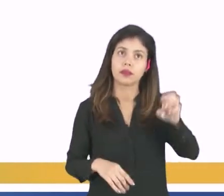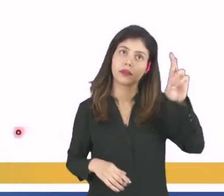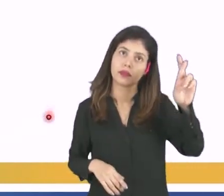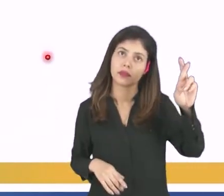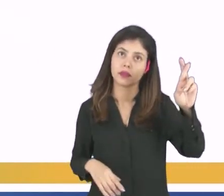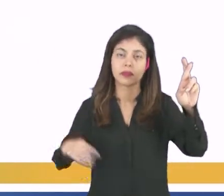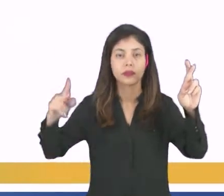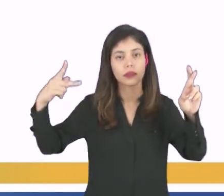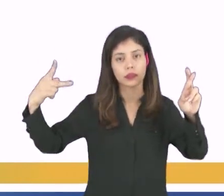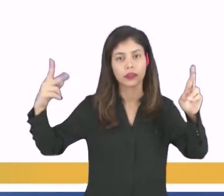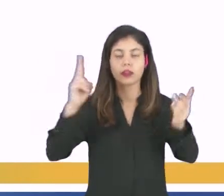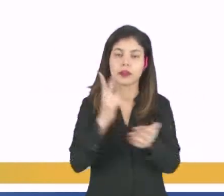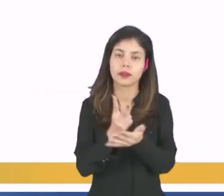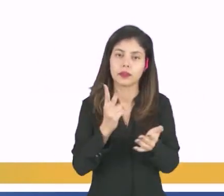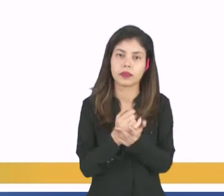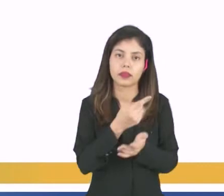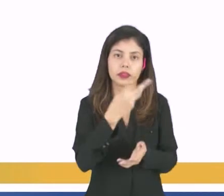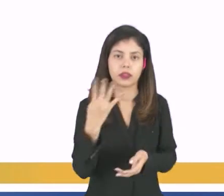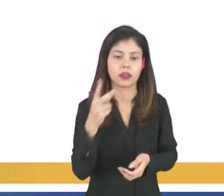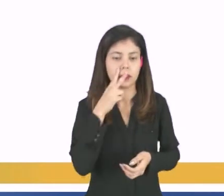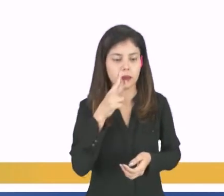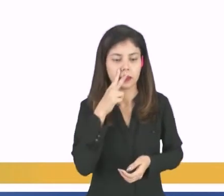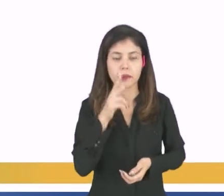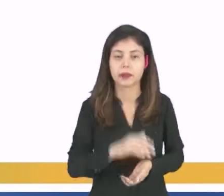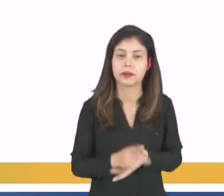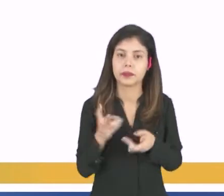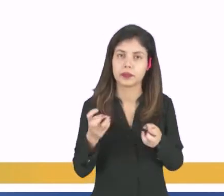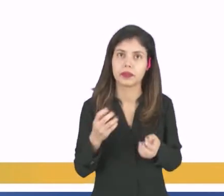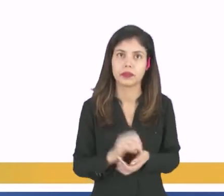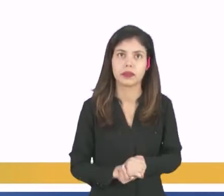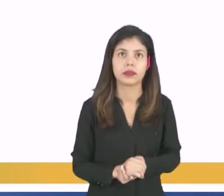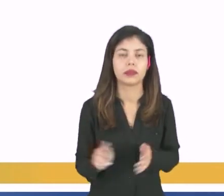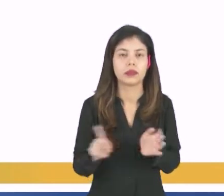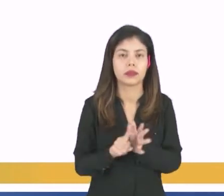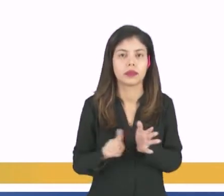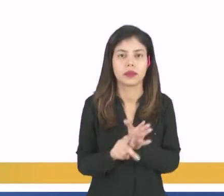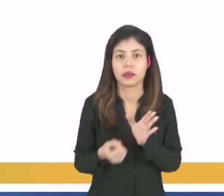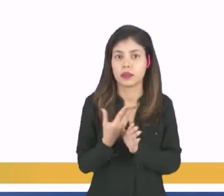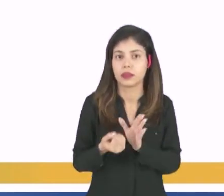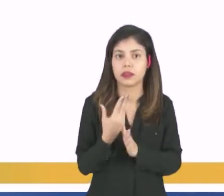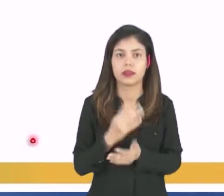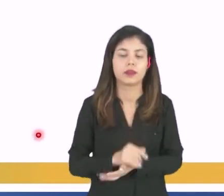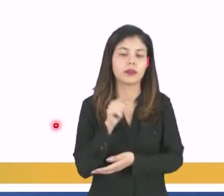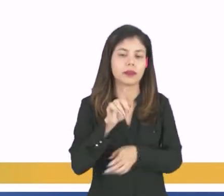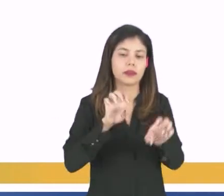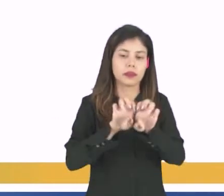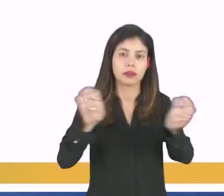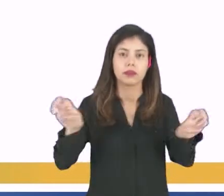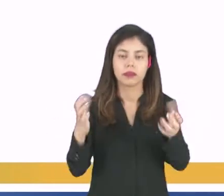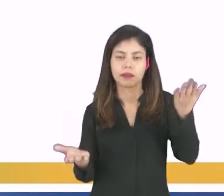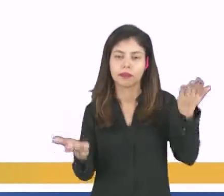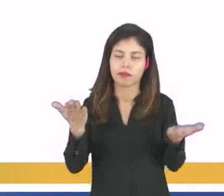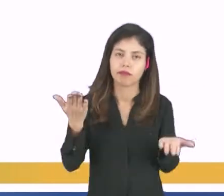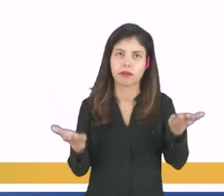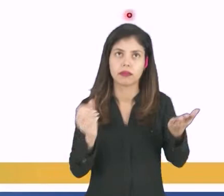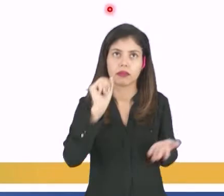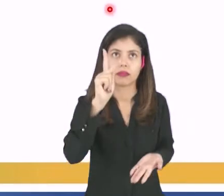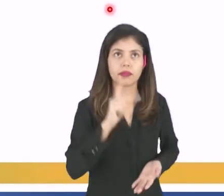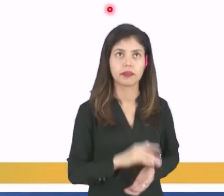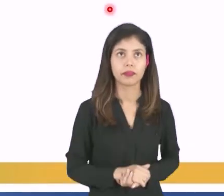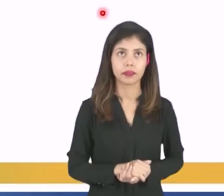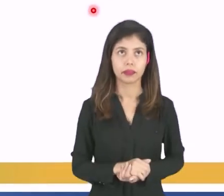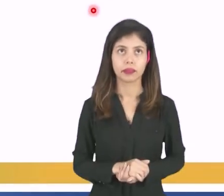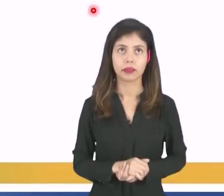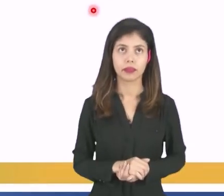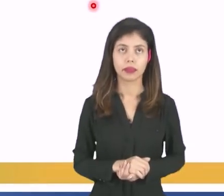reagentes, a mesma quantidade nós podemos identificar, lado dos produtos. Então, essa equação ela está balanceada,